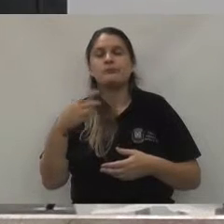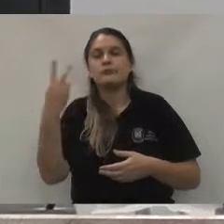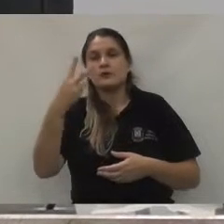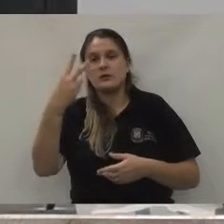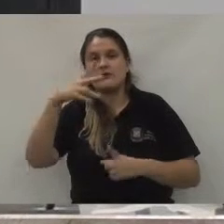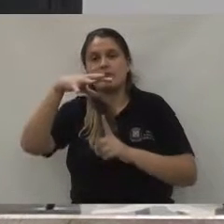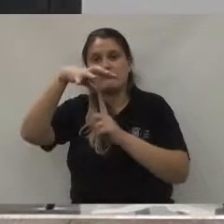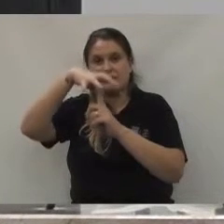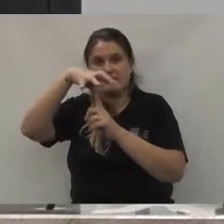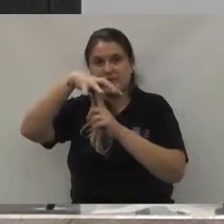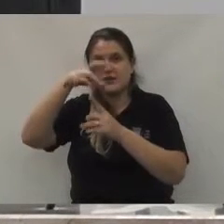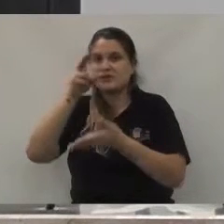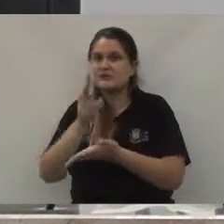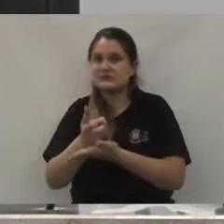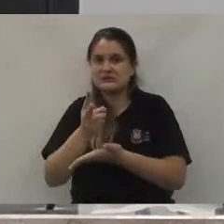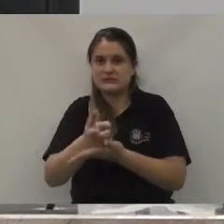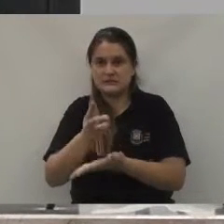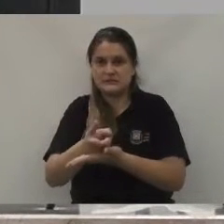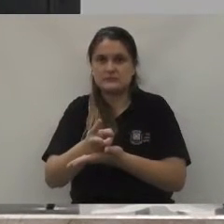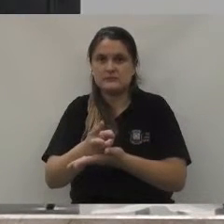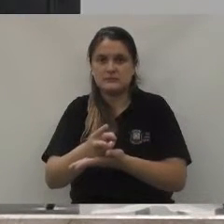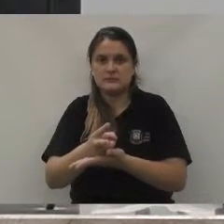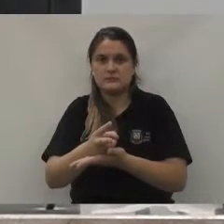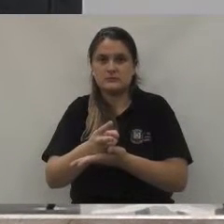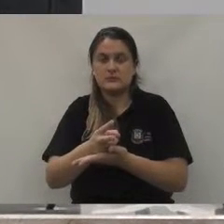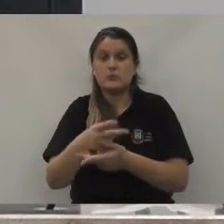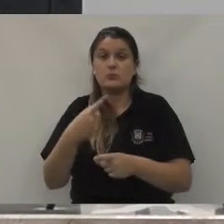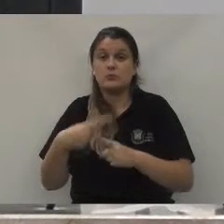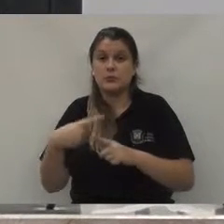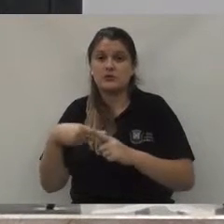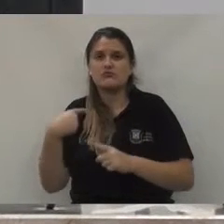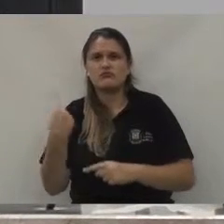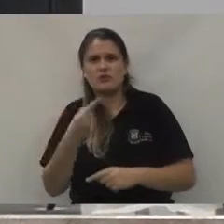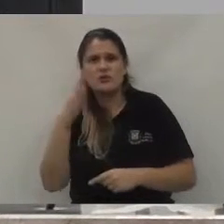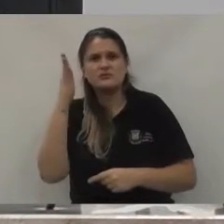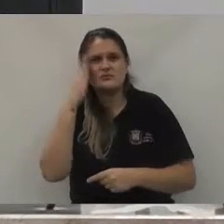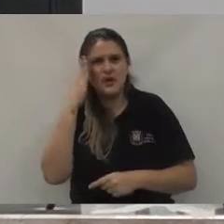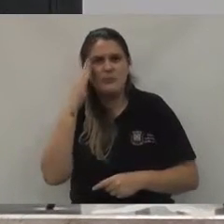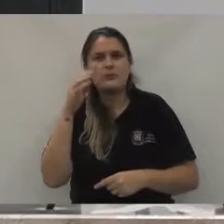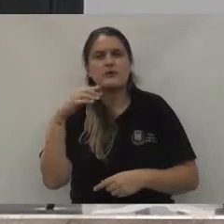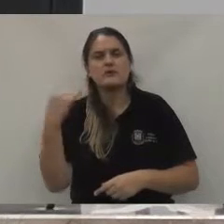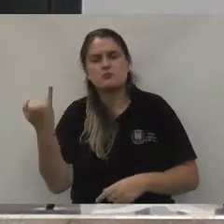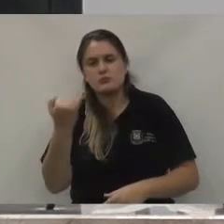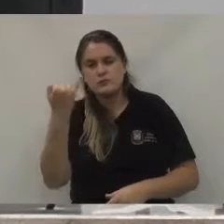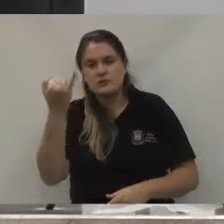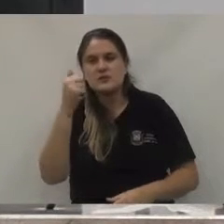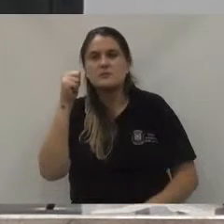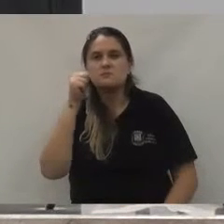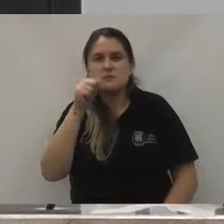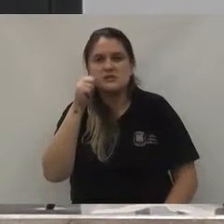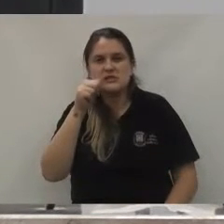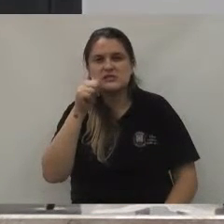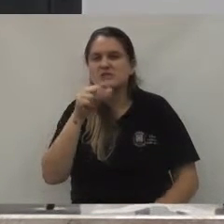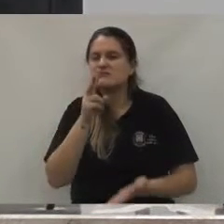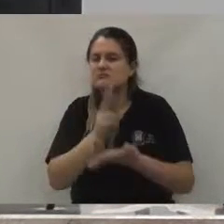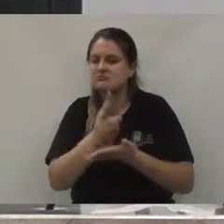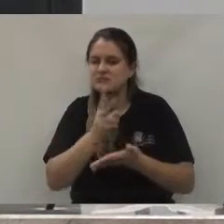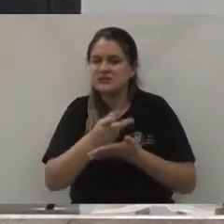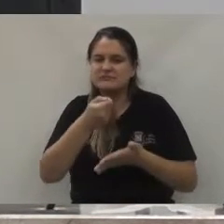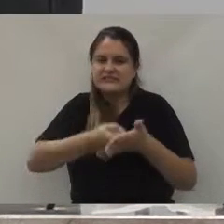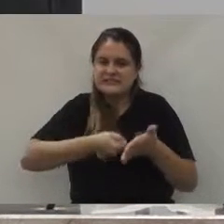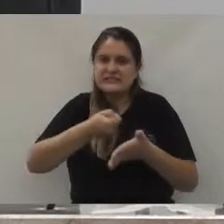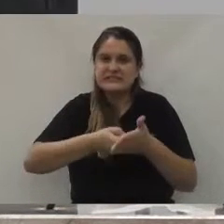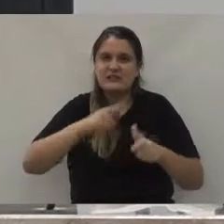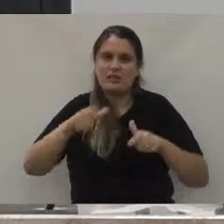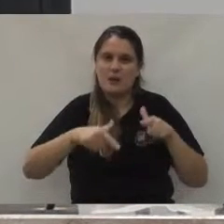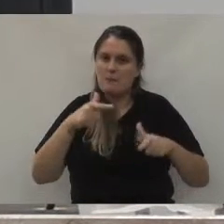permanente nesse sentido porque a gente sabe que a causa é muito importante que as meninas aqui fazem os meninos fazem